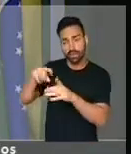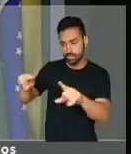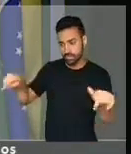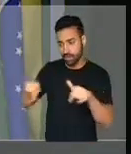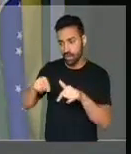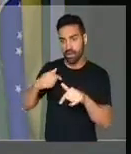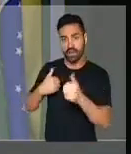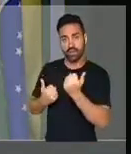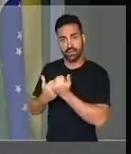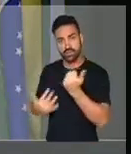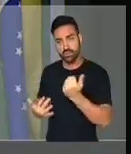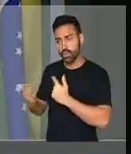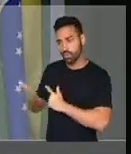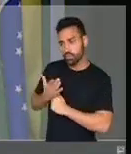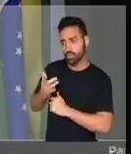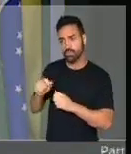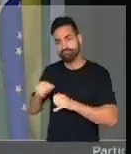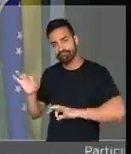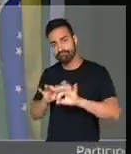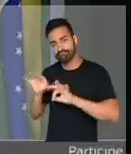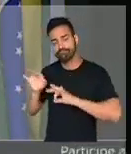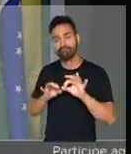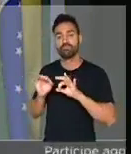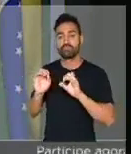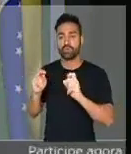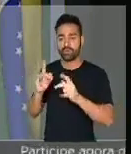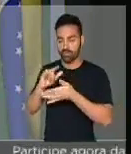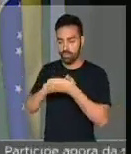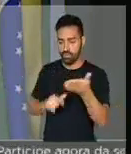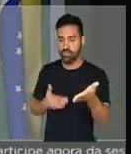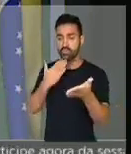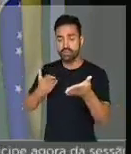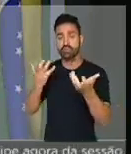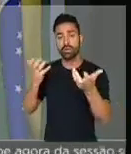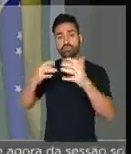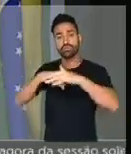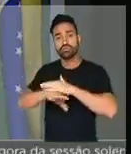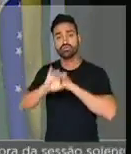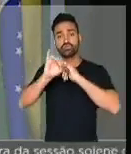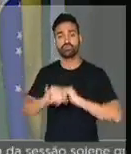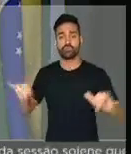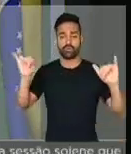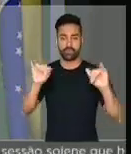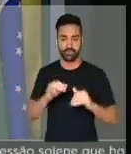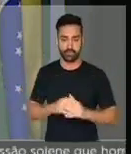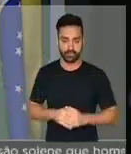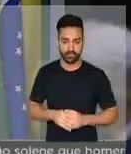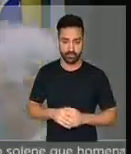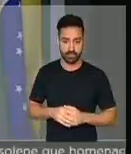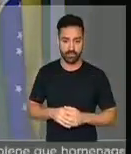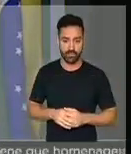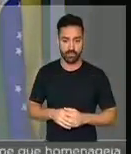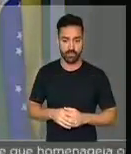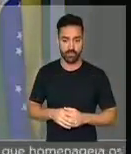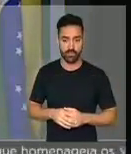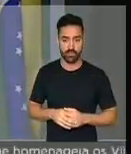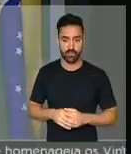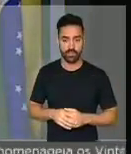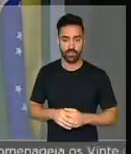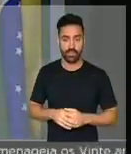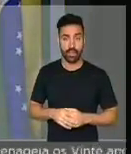meu gabinete, por os meus assessores, meus companheiros de trabalho, a divulgação, gente. A